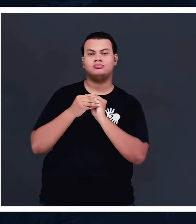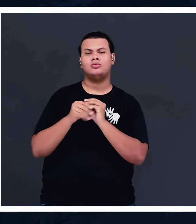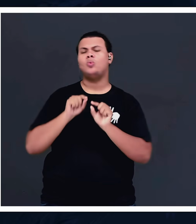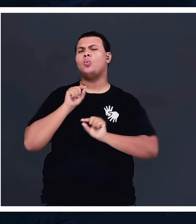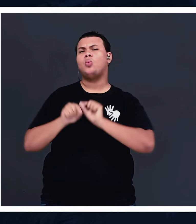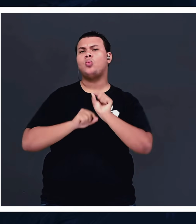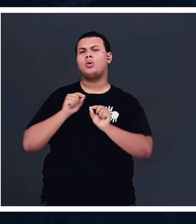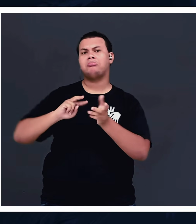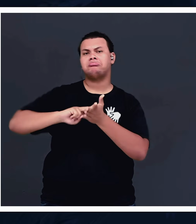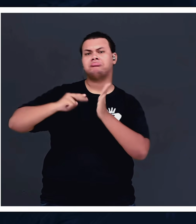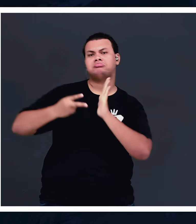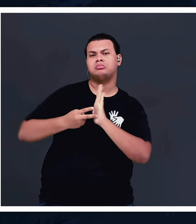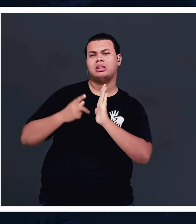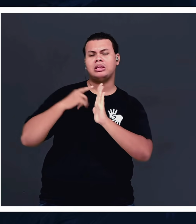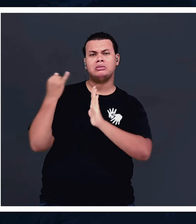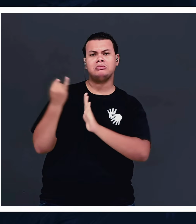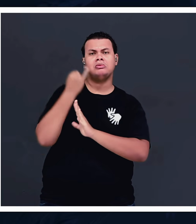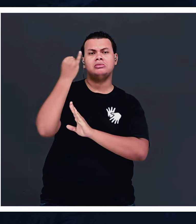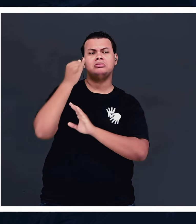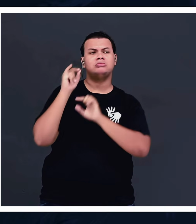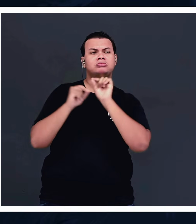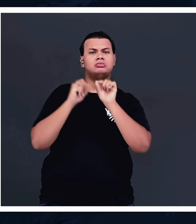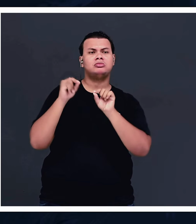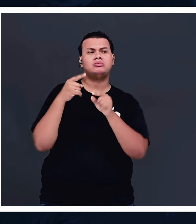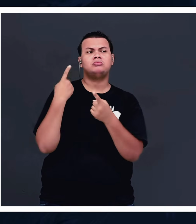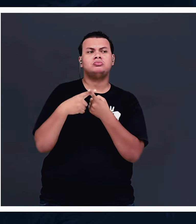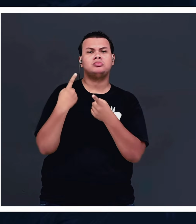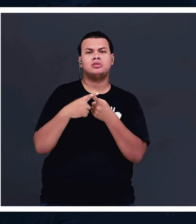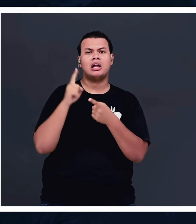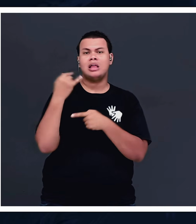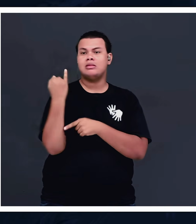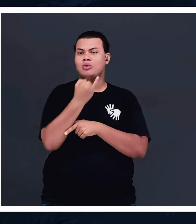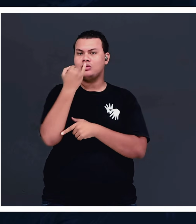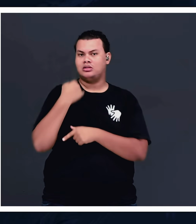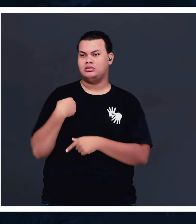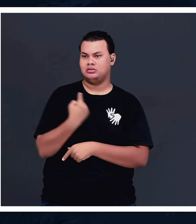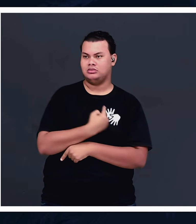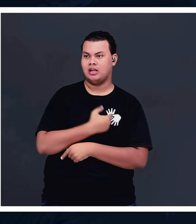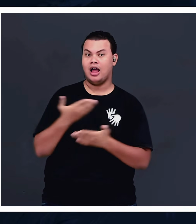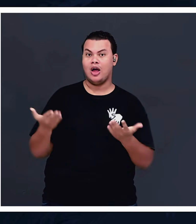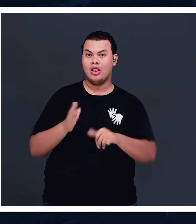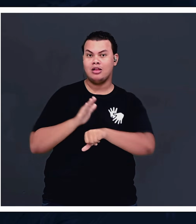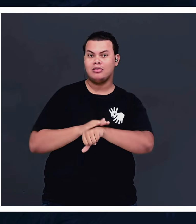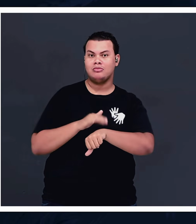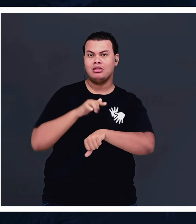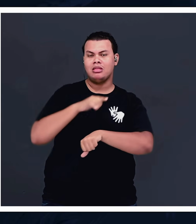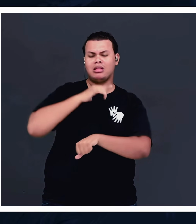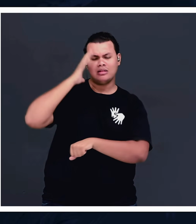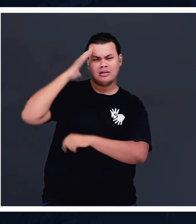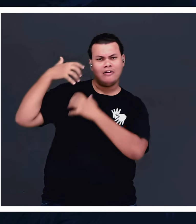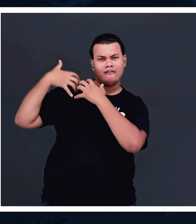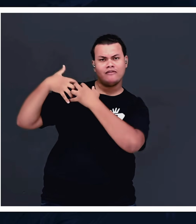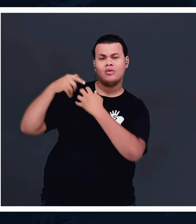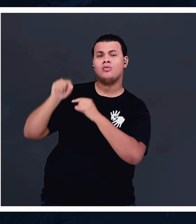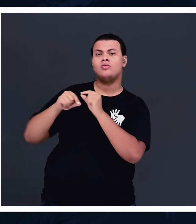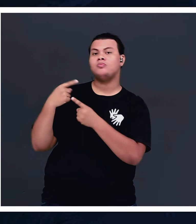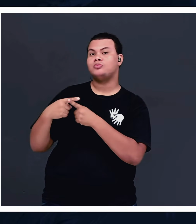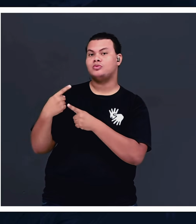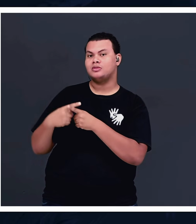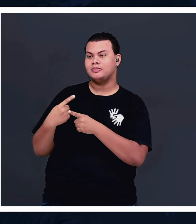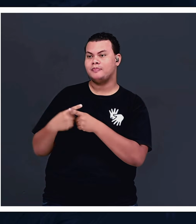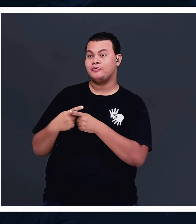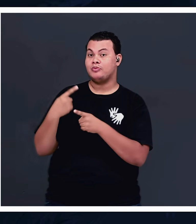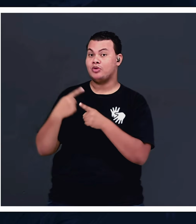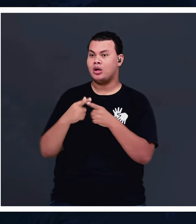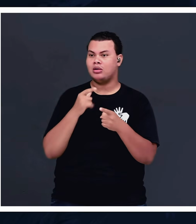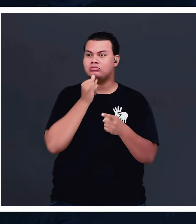que isso importa? Em que isso é tão importante para nós, nesse momento, nessa reflexão? É que